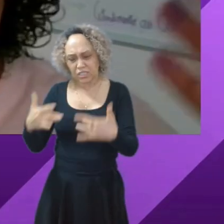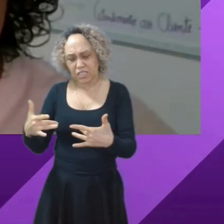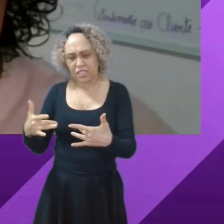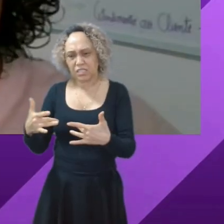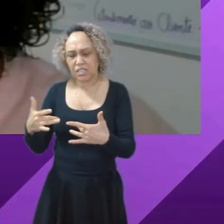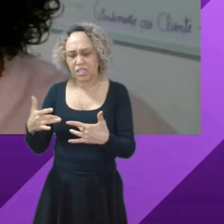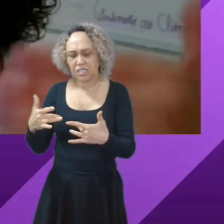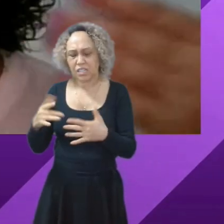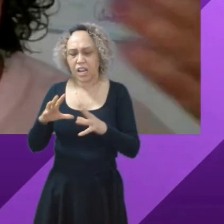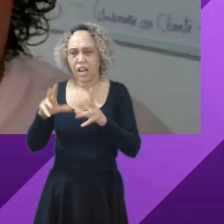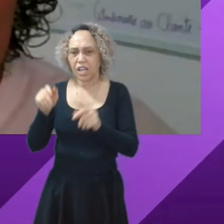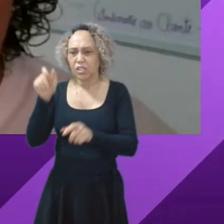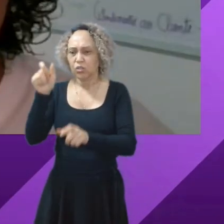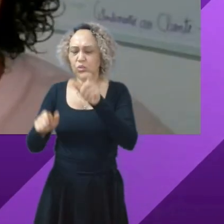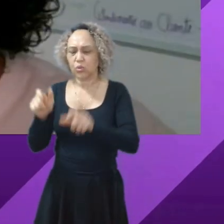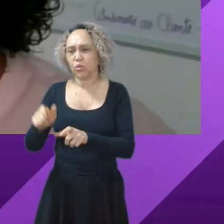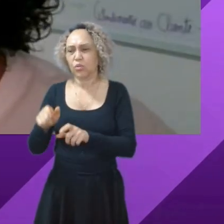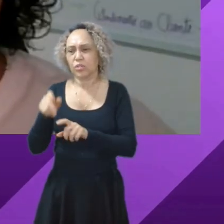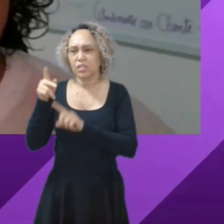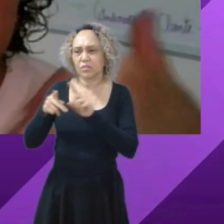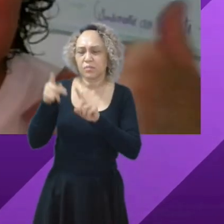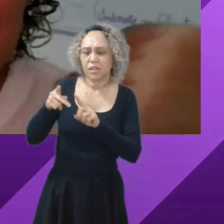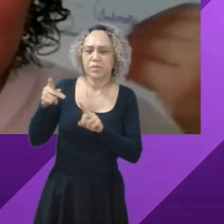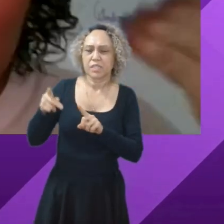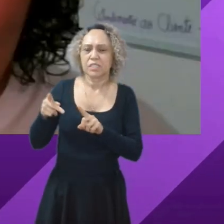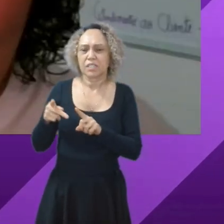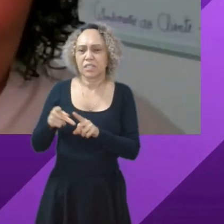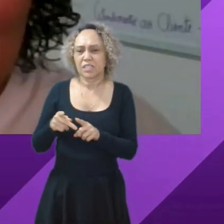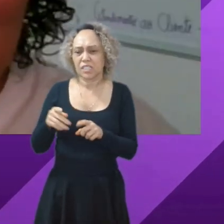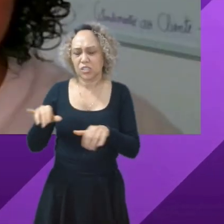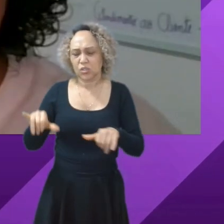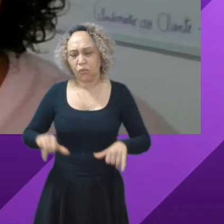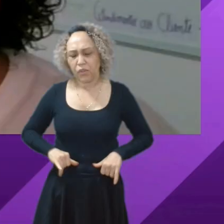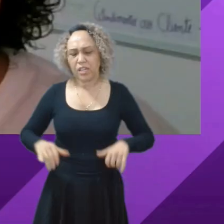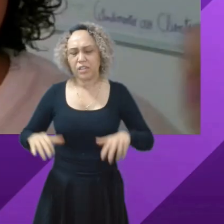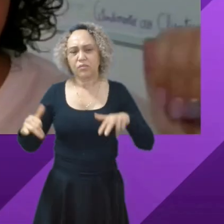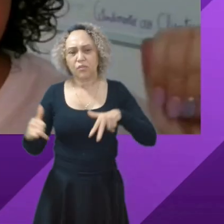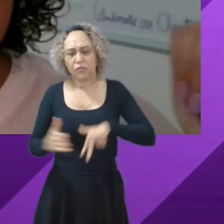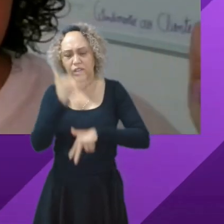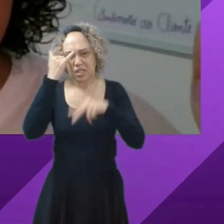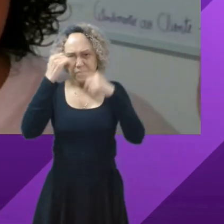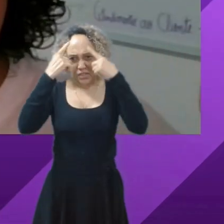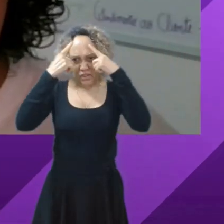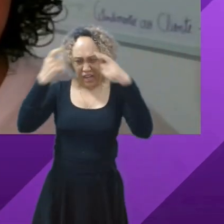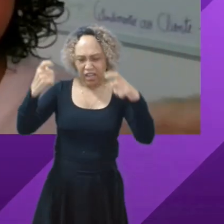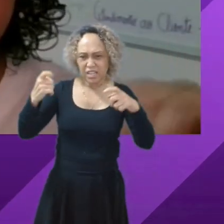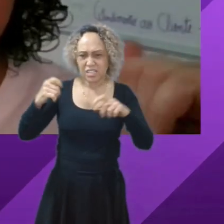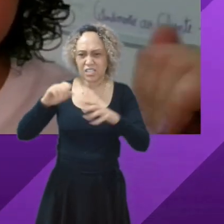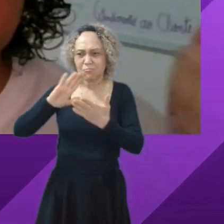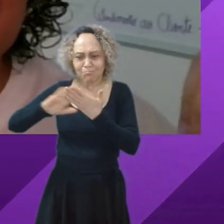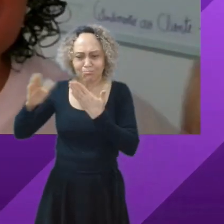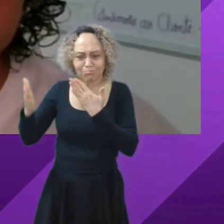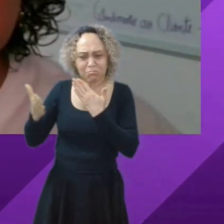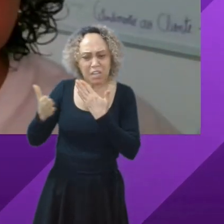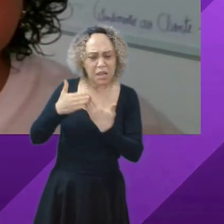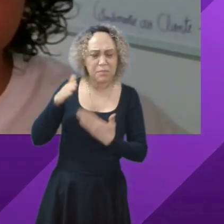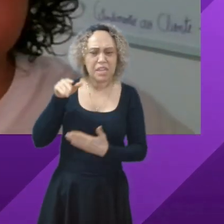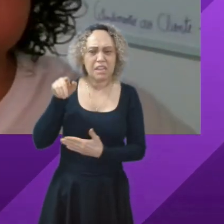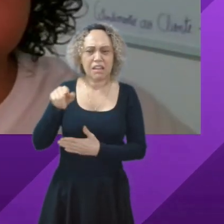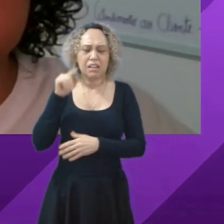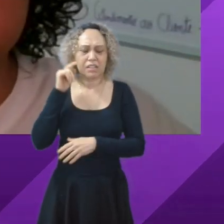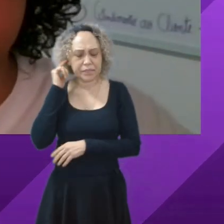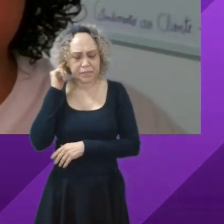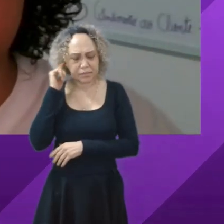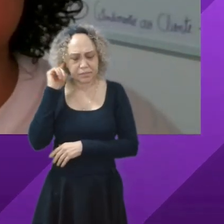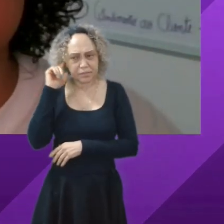alguma violência digital, foi vítima de alguma ameaça, alguma cyberameaça. Então, assim, né, a gente